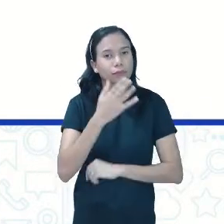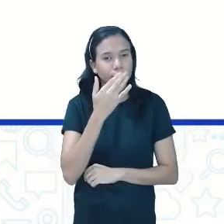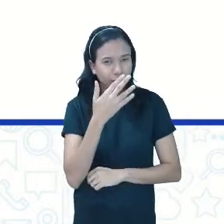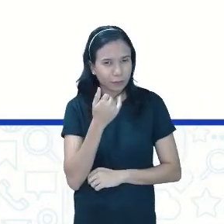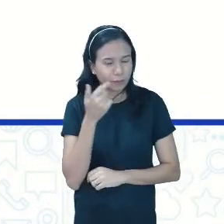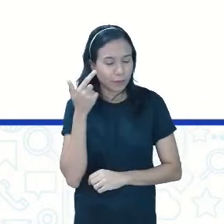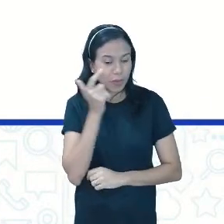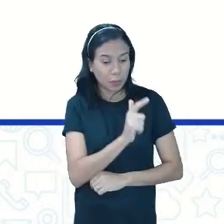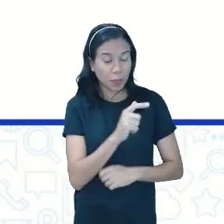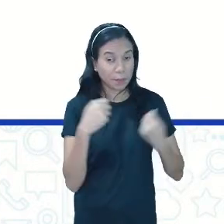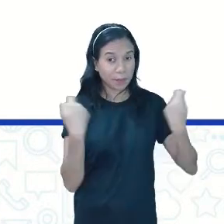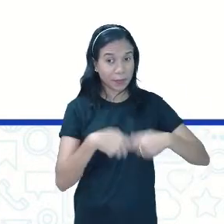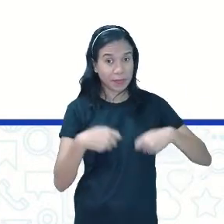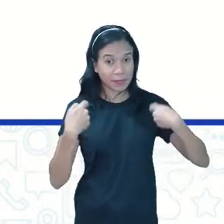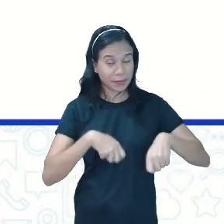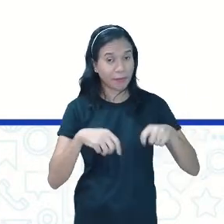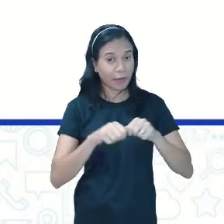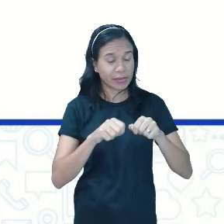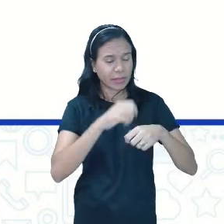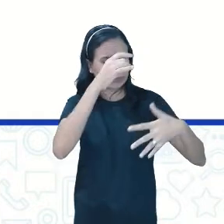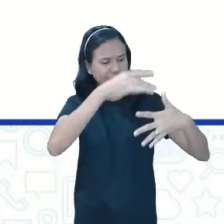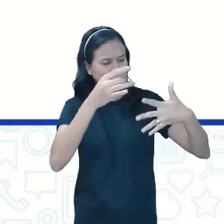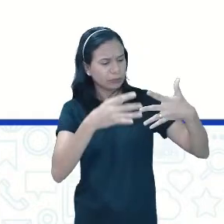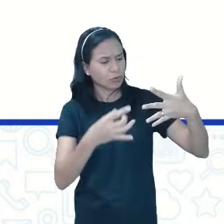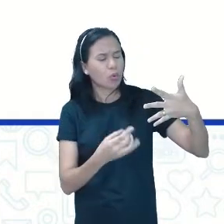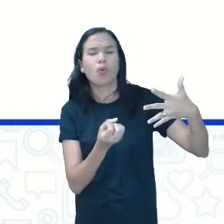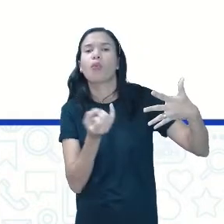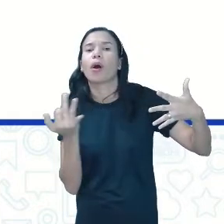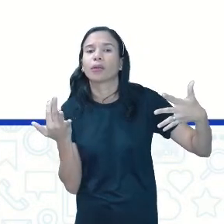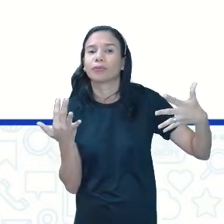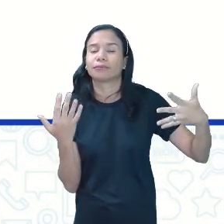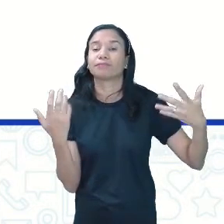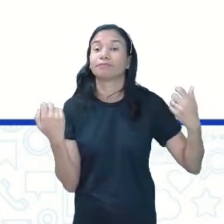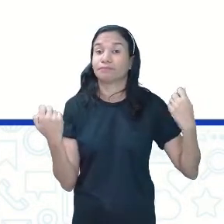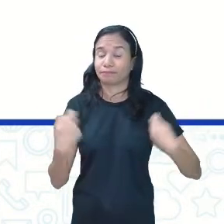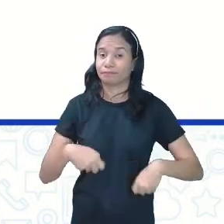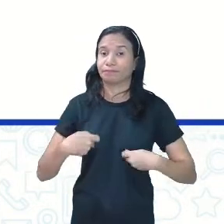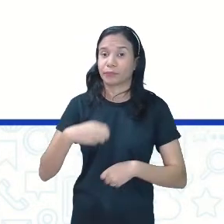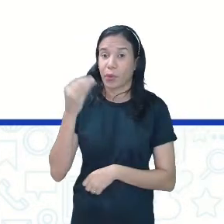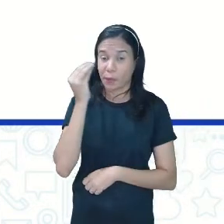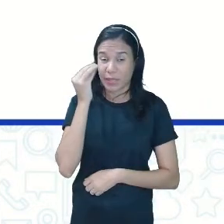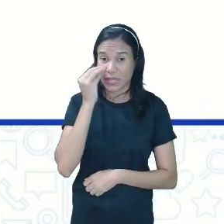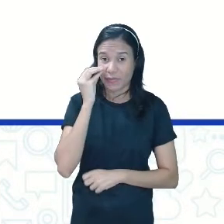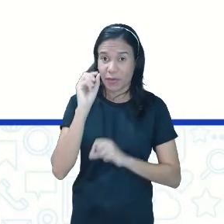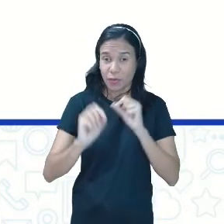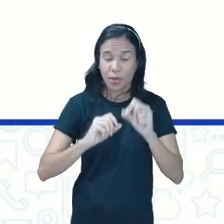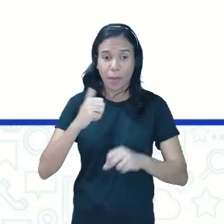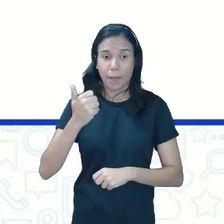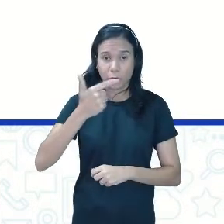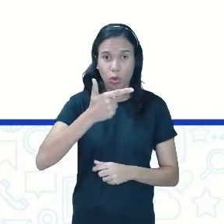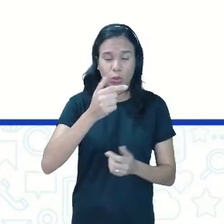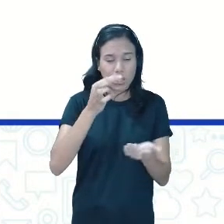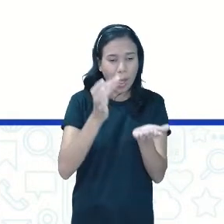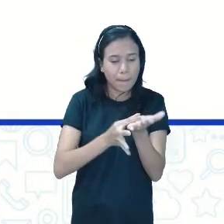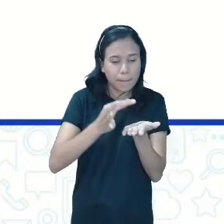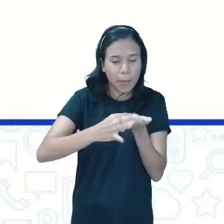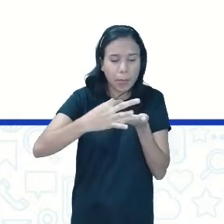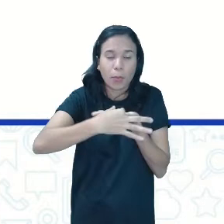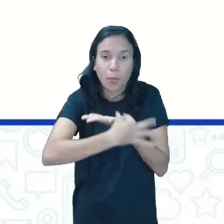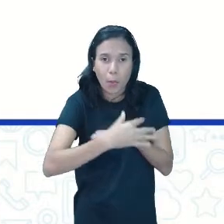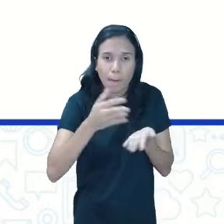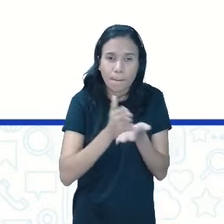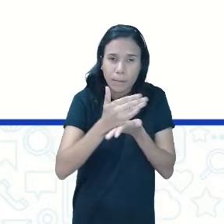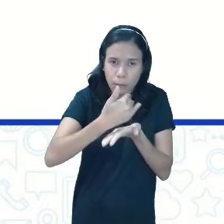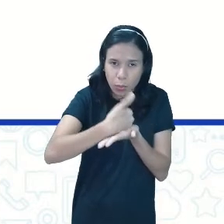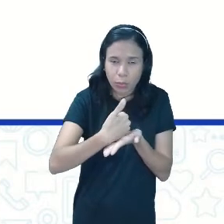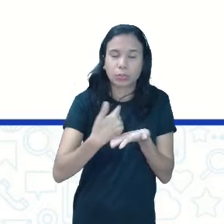ingredientes que eu vou precisar fazer, certo? Então, pode notar que a gente tinha aqui 12 porções, agora a gente vai